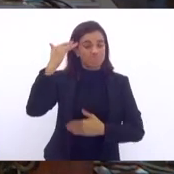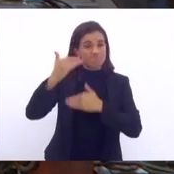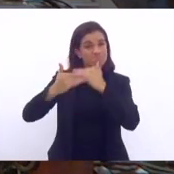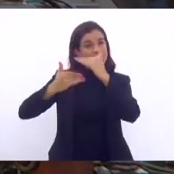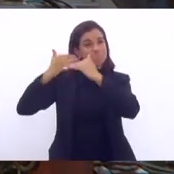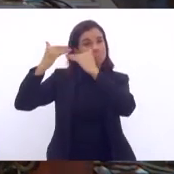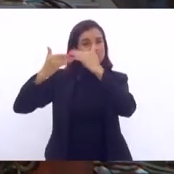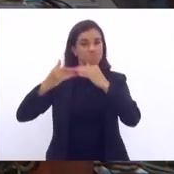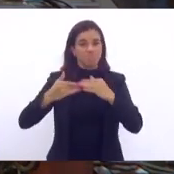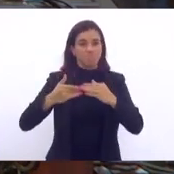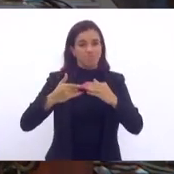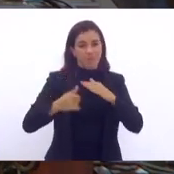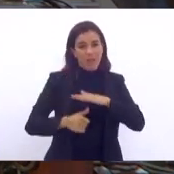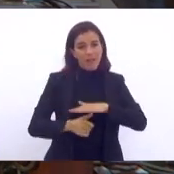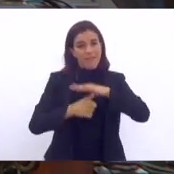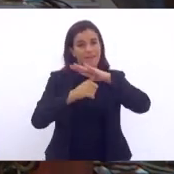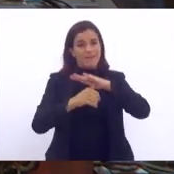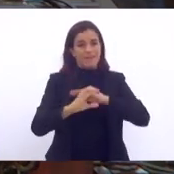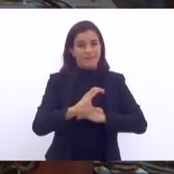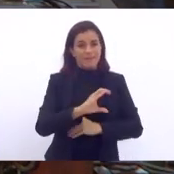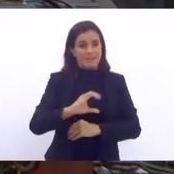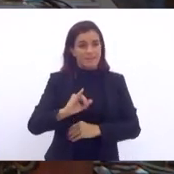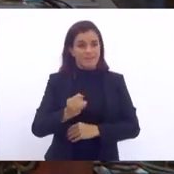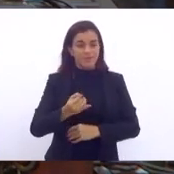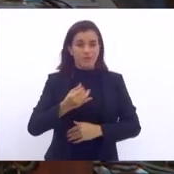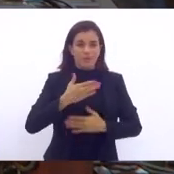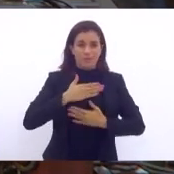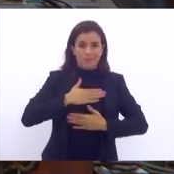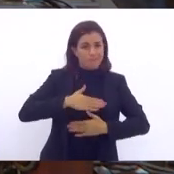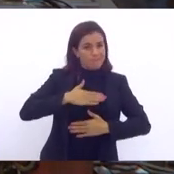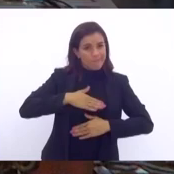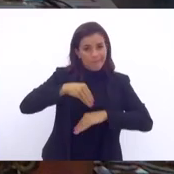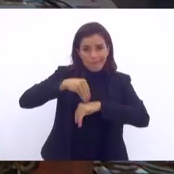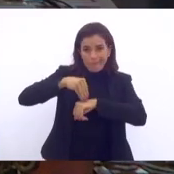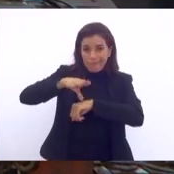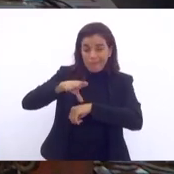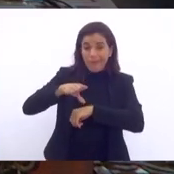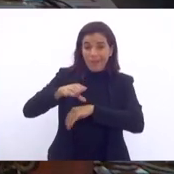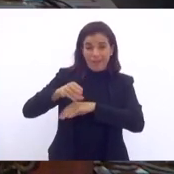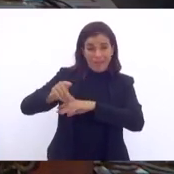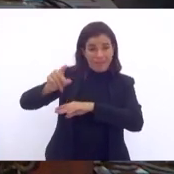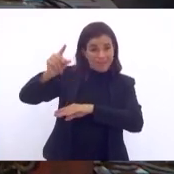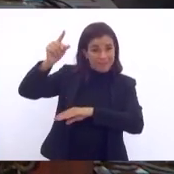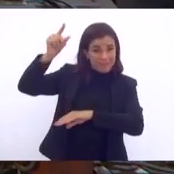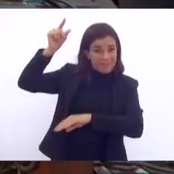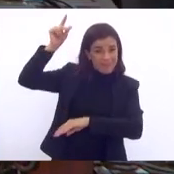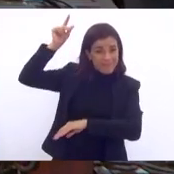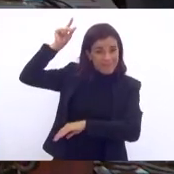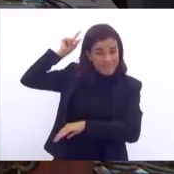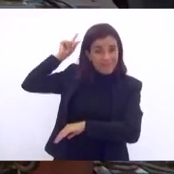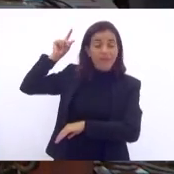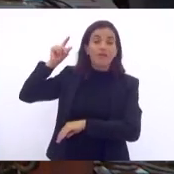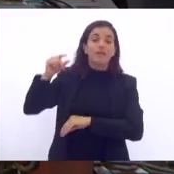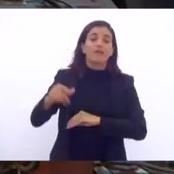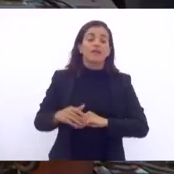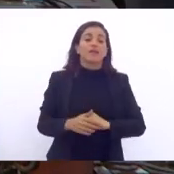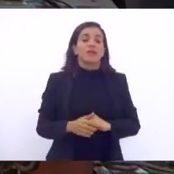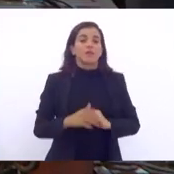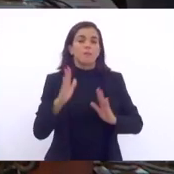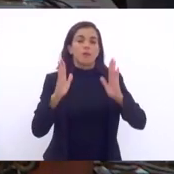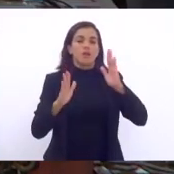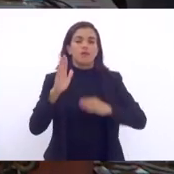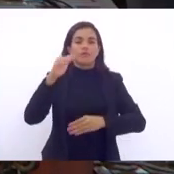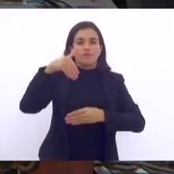Com muita tranquilidade dizer que lá atrás, no processo de votação